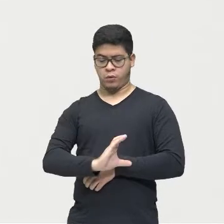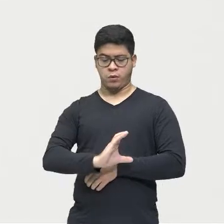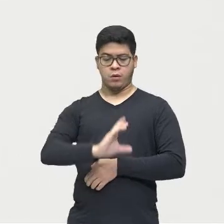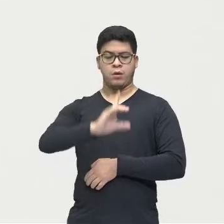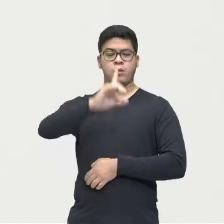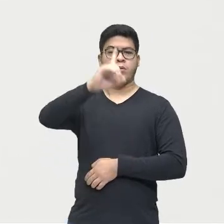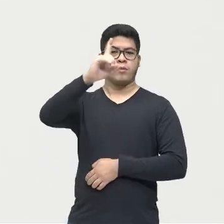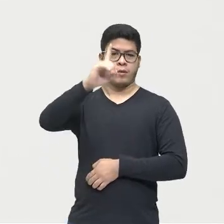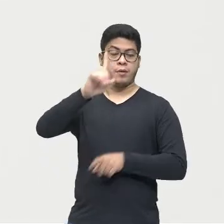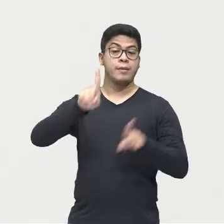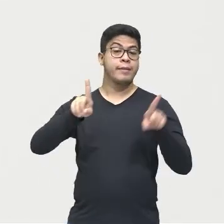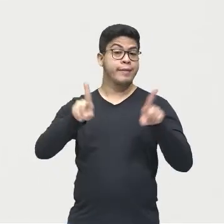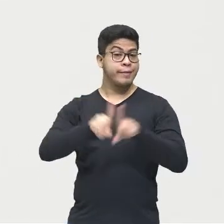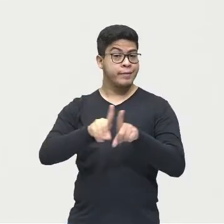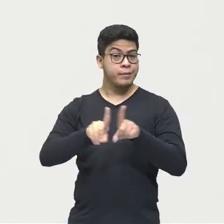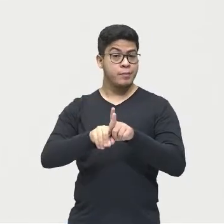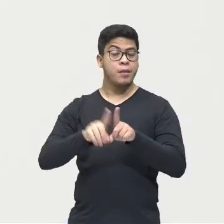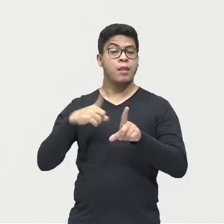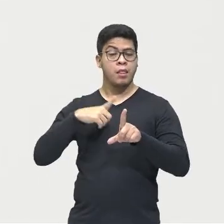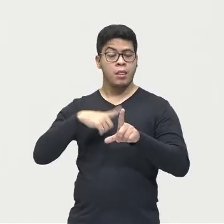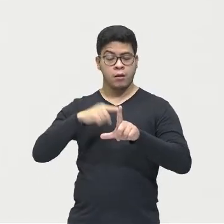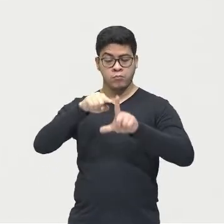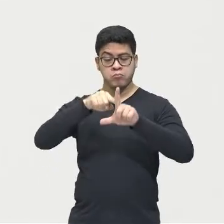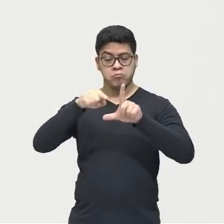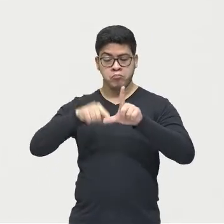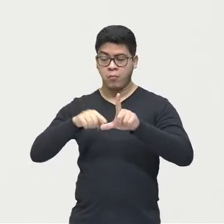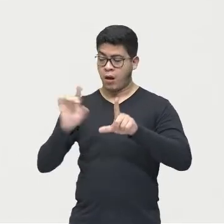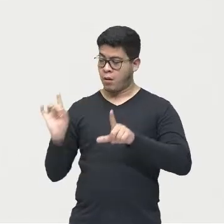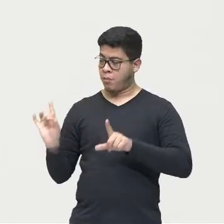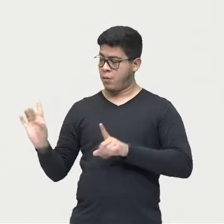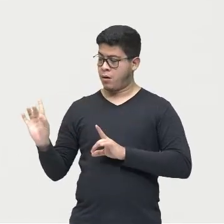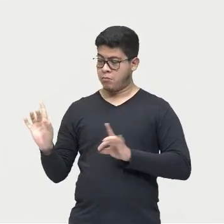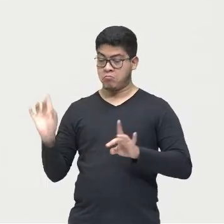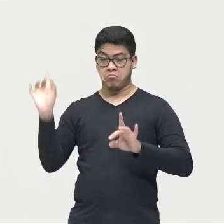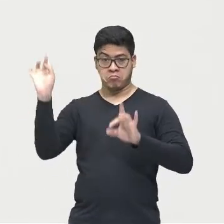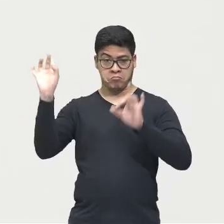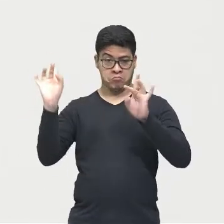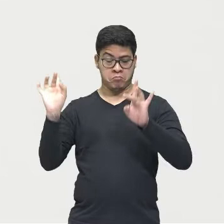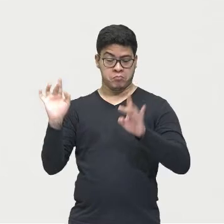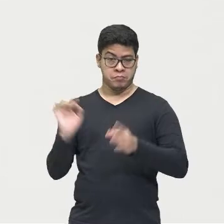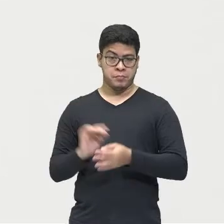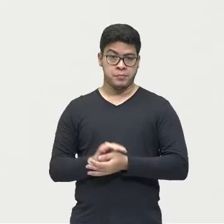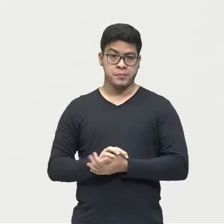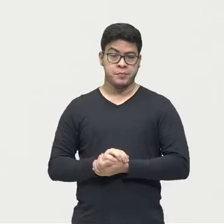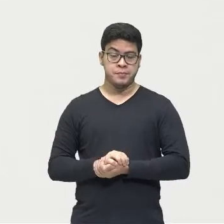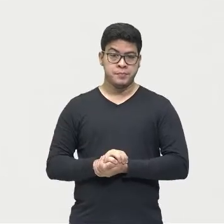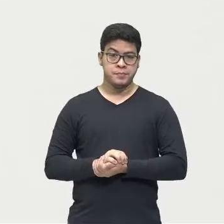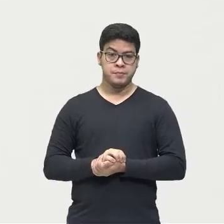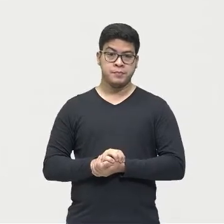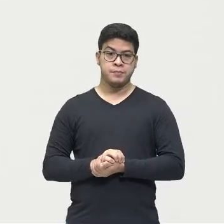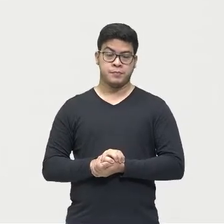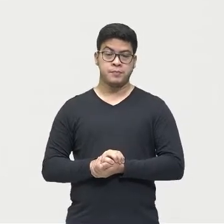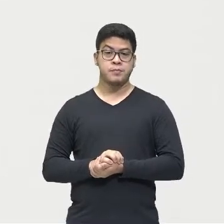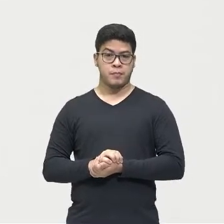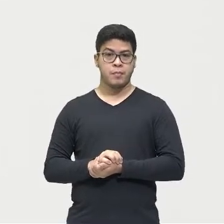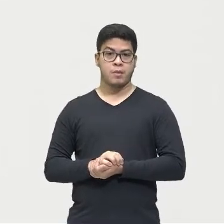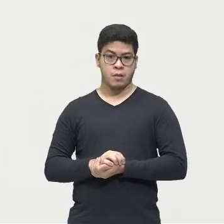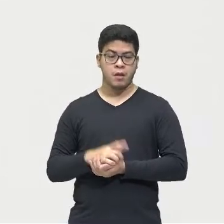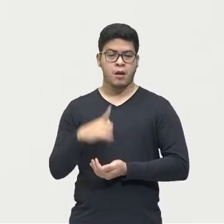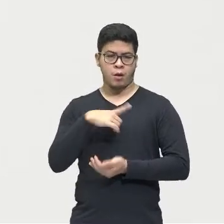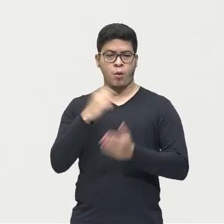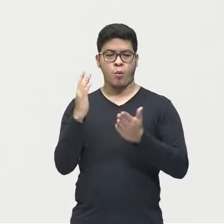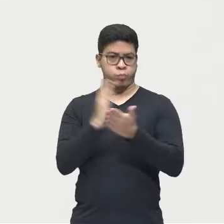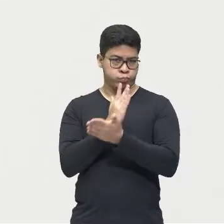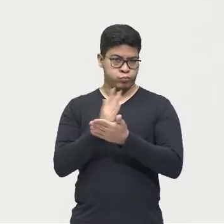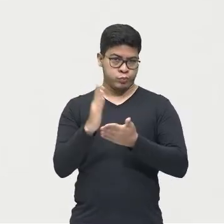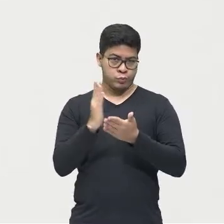E, por fim, temos o ângulo interno do vértice D, que é essa região aqui. Então, são esses aí os